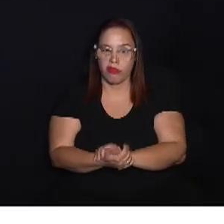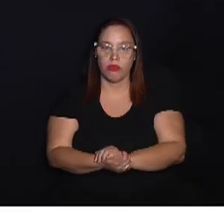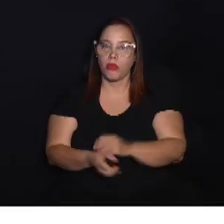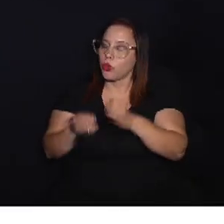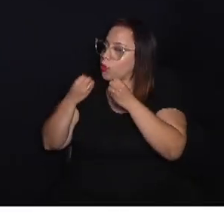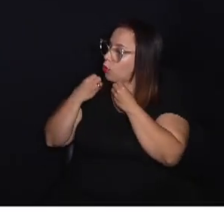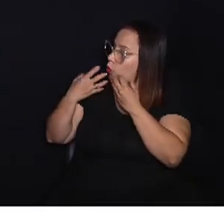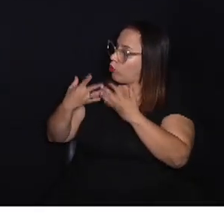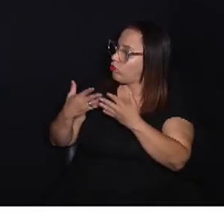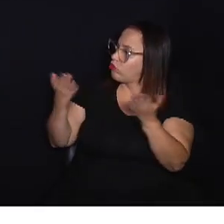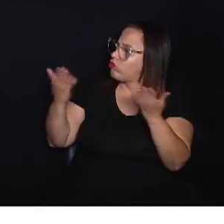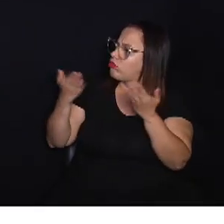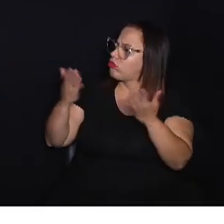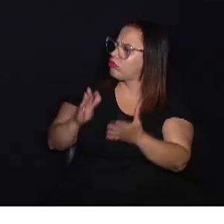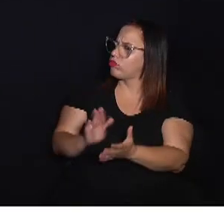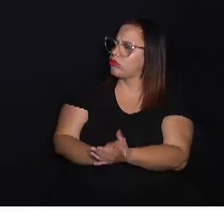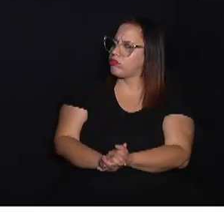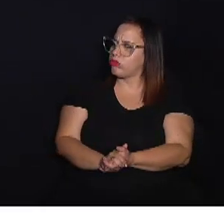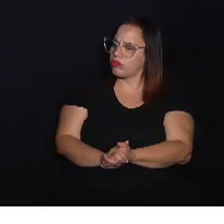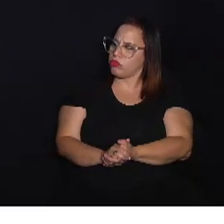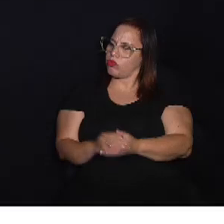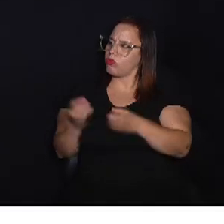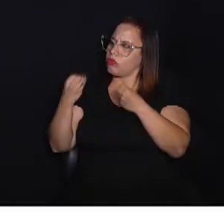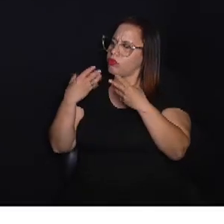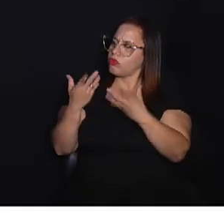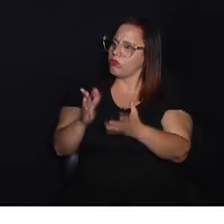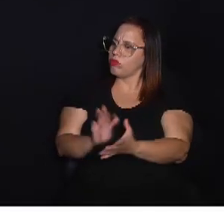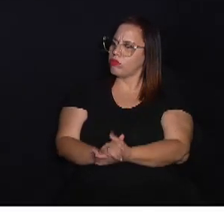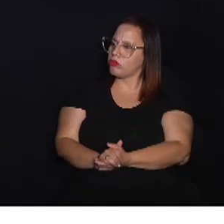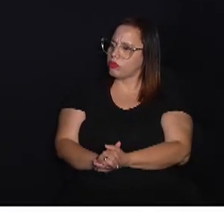bom. Agora, conta pra gente,